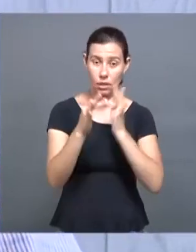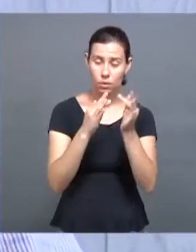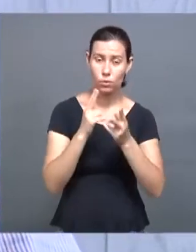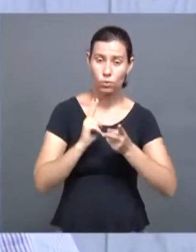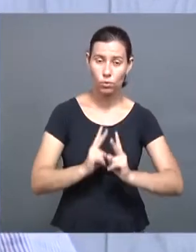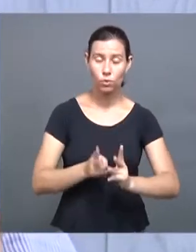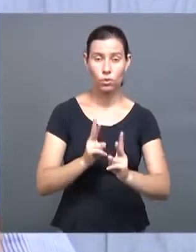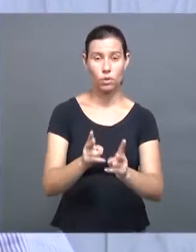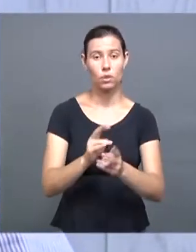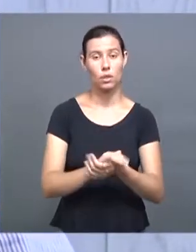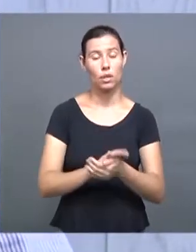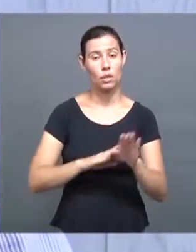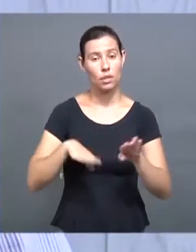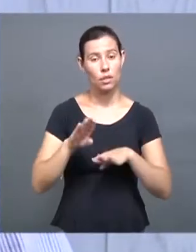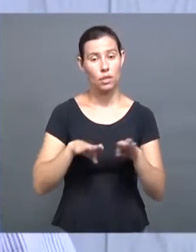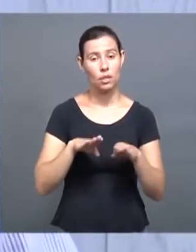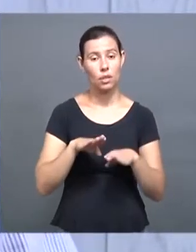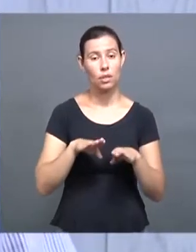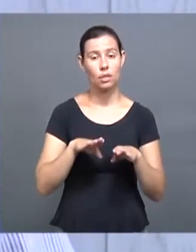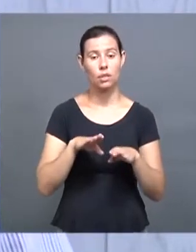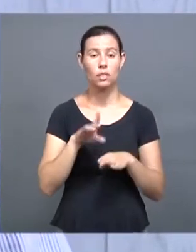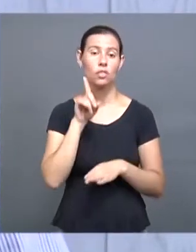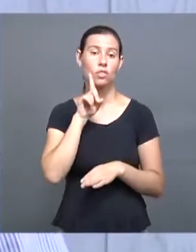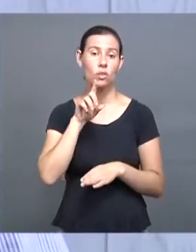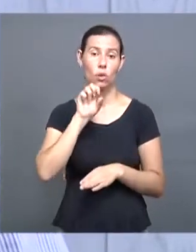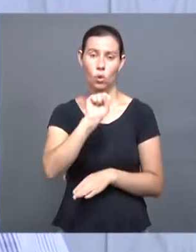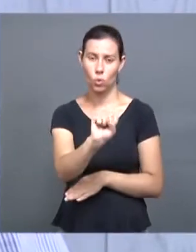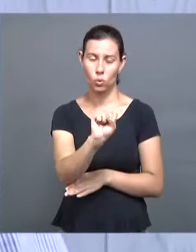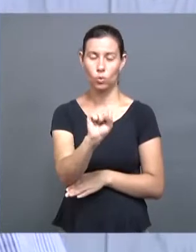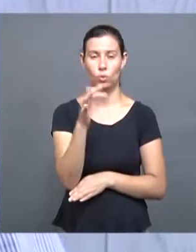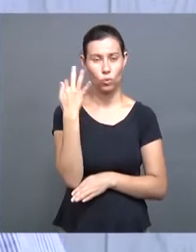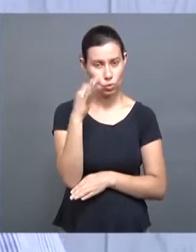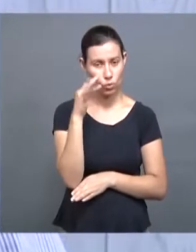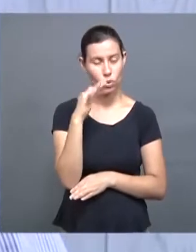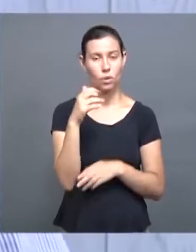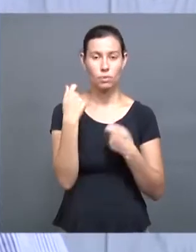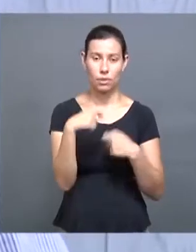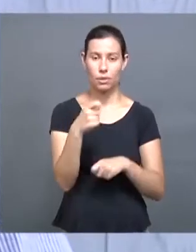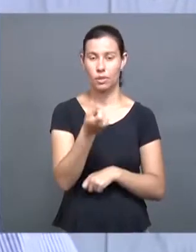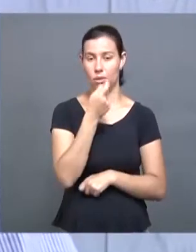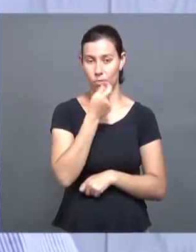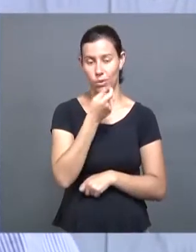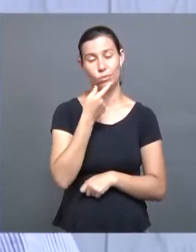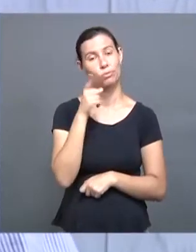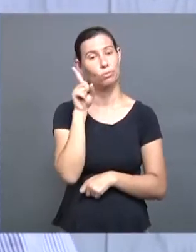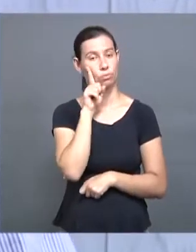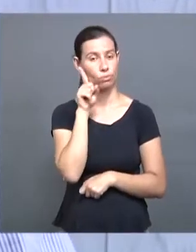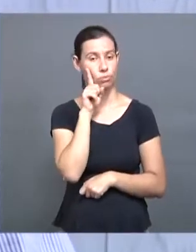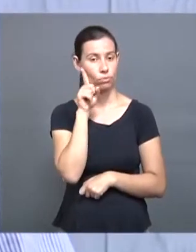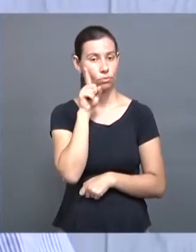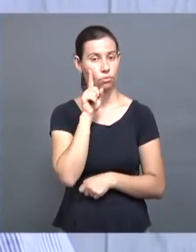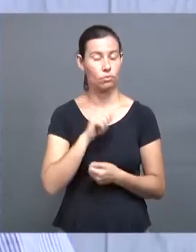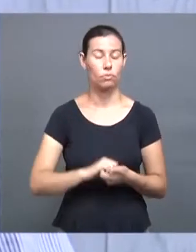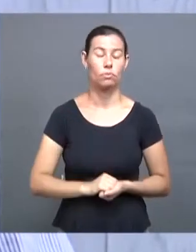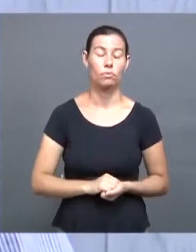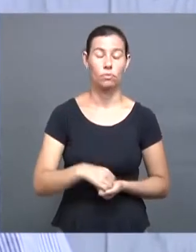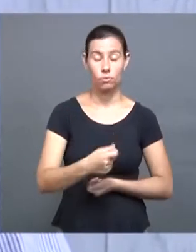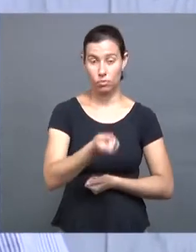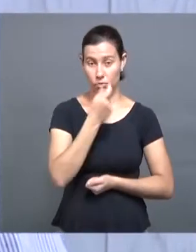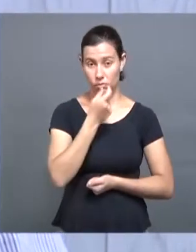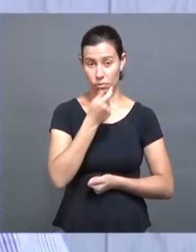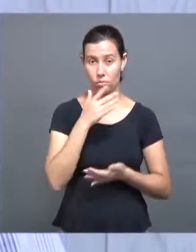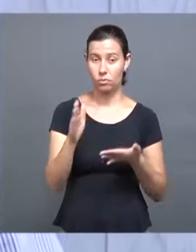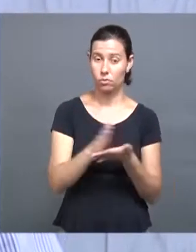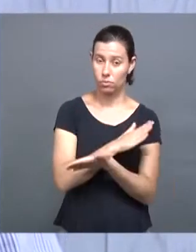pelo menos uns 8 dias de dor de cabeça por mês, vai valer a pena usar um remédio todos os dias. Esse remédio tem